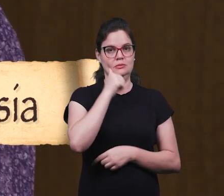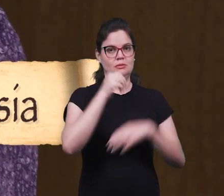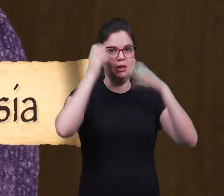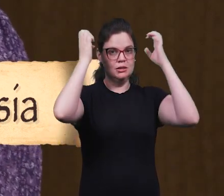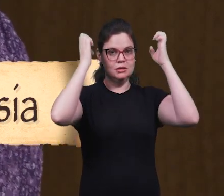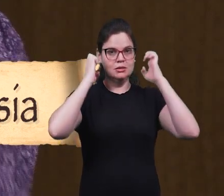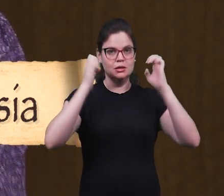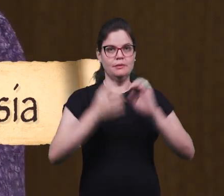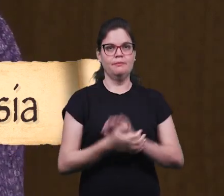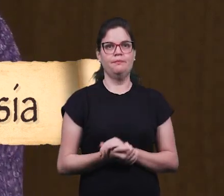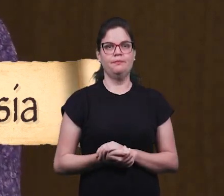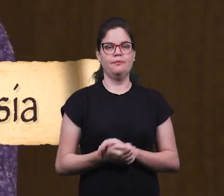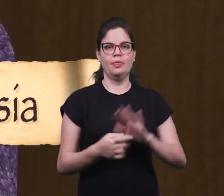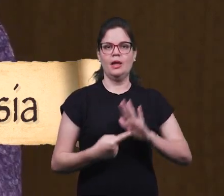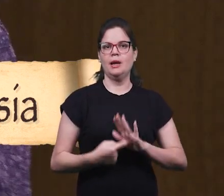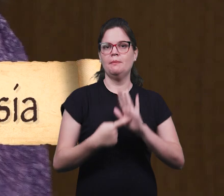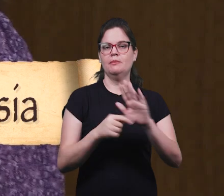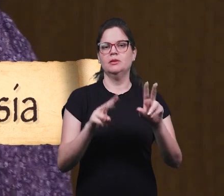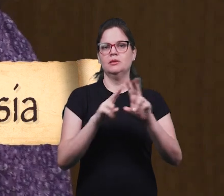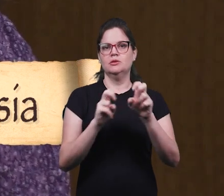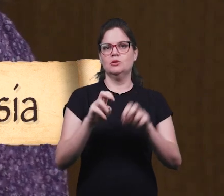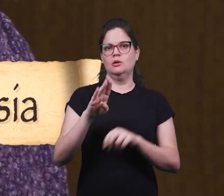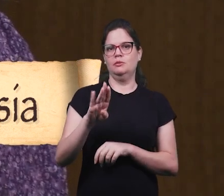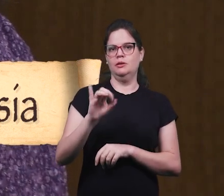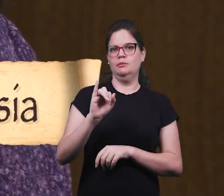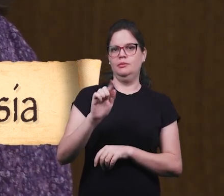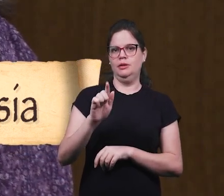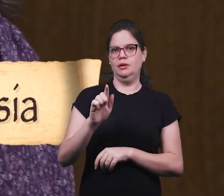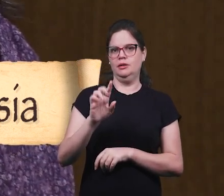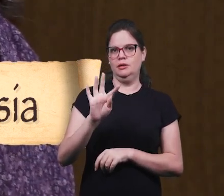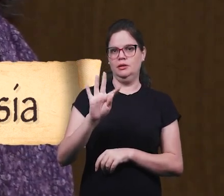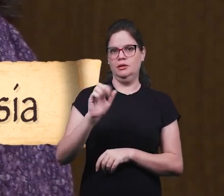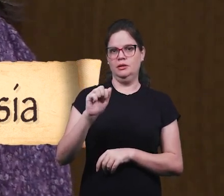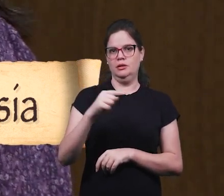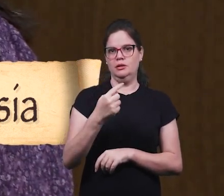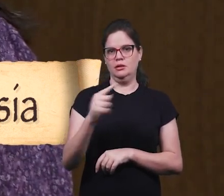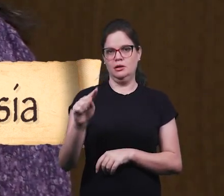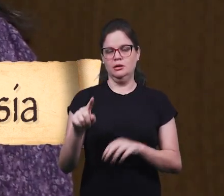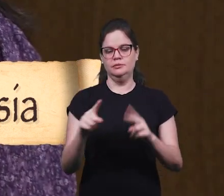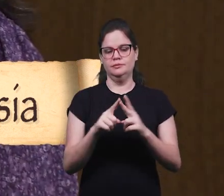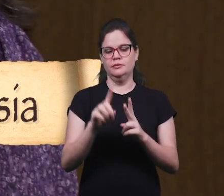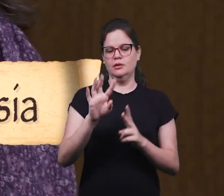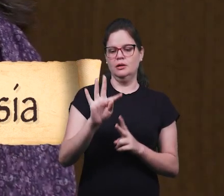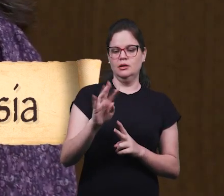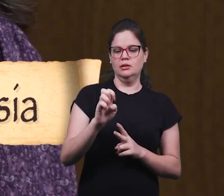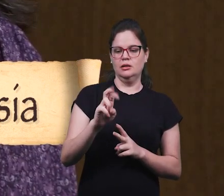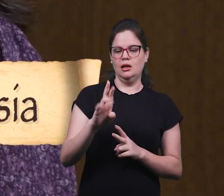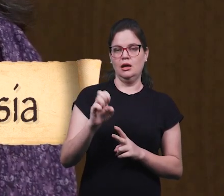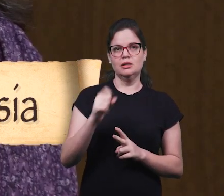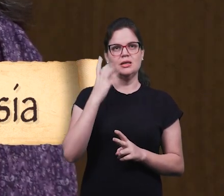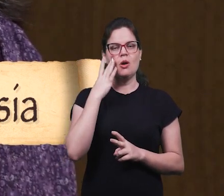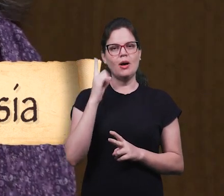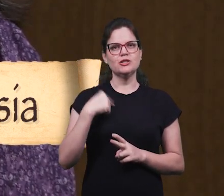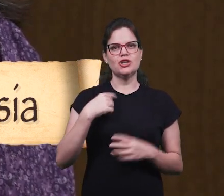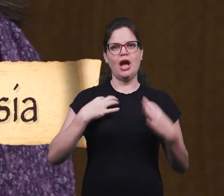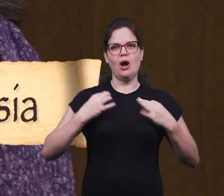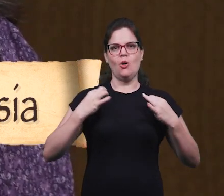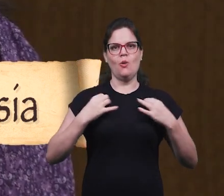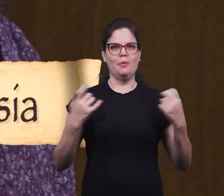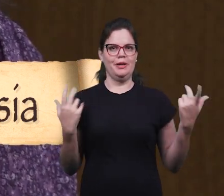ele fala sobre Bigtã e Teres. Provavelmente eles vestiam uma roupa assim. A